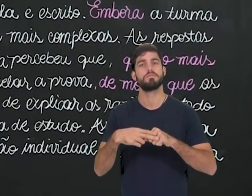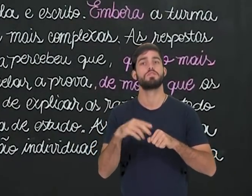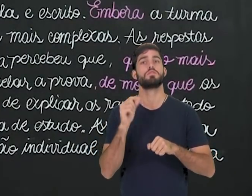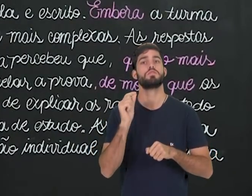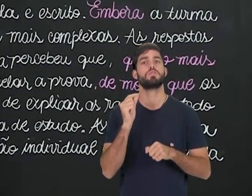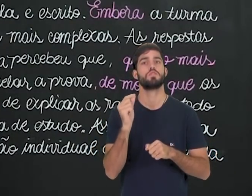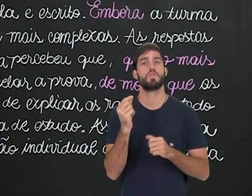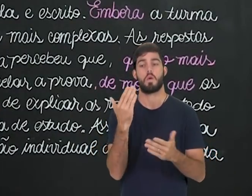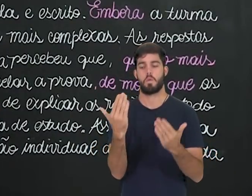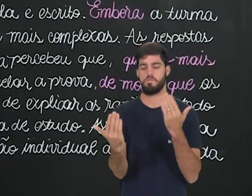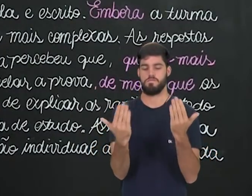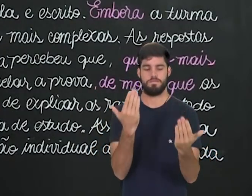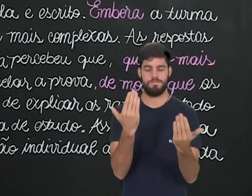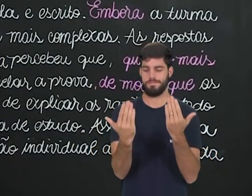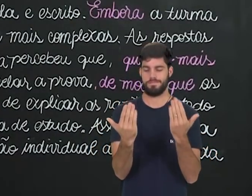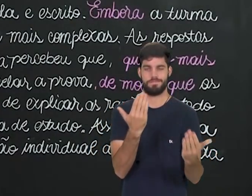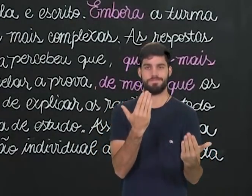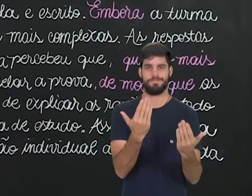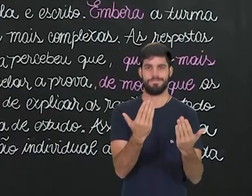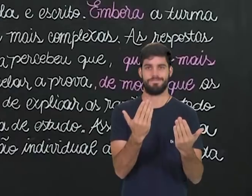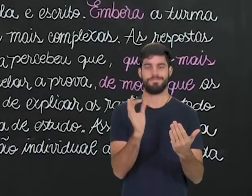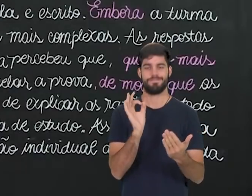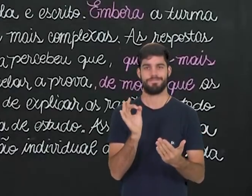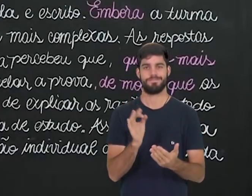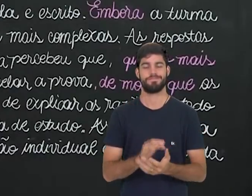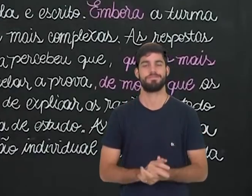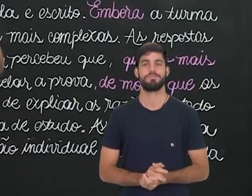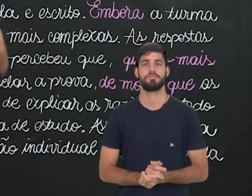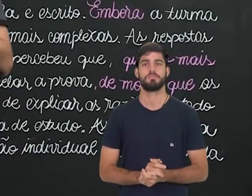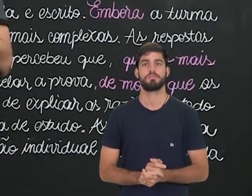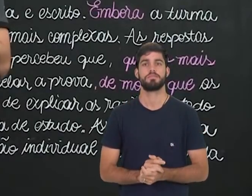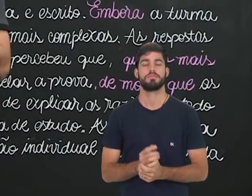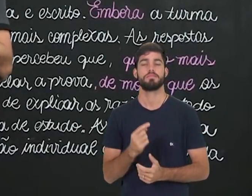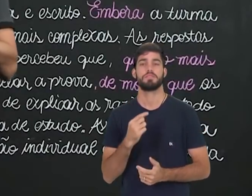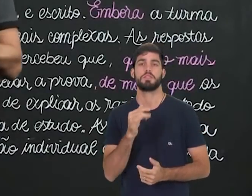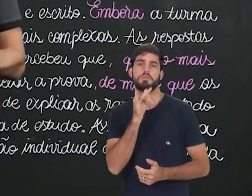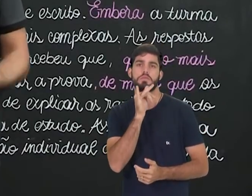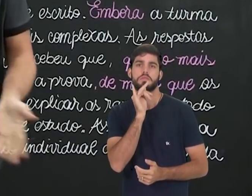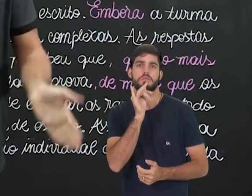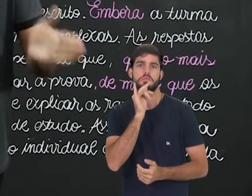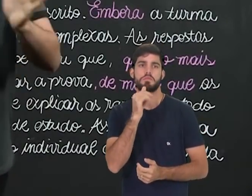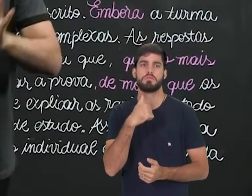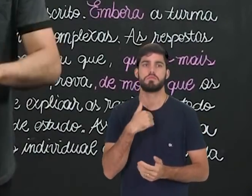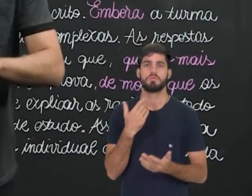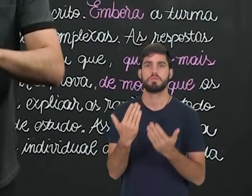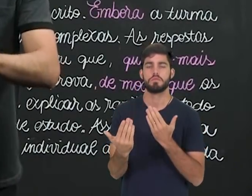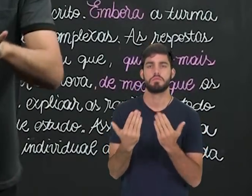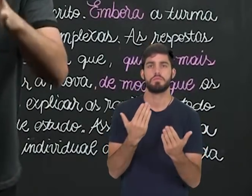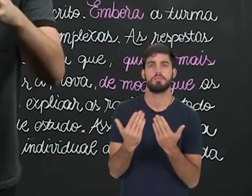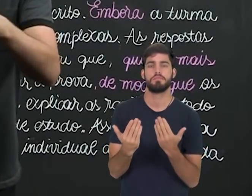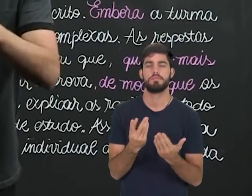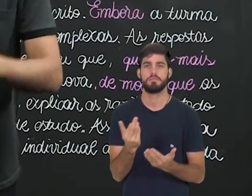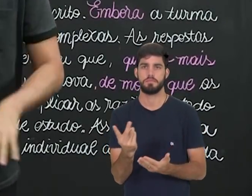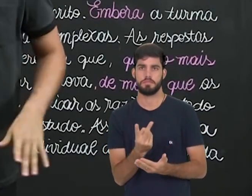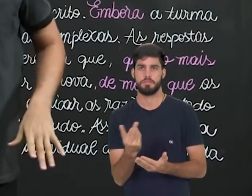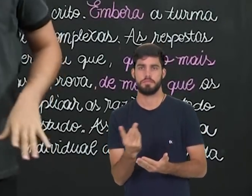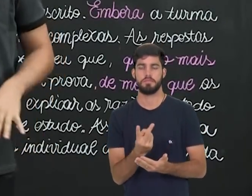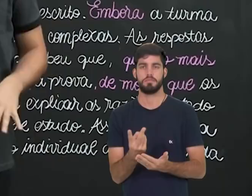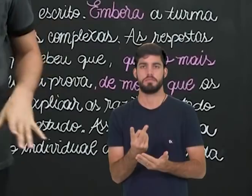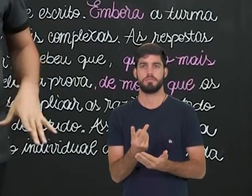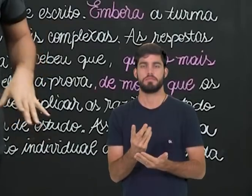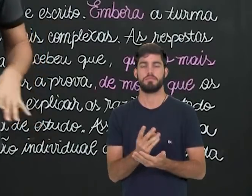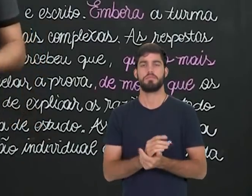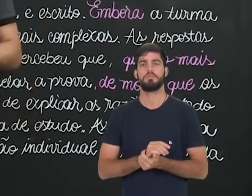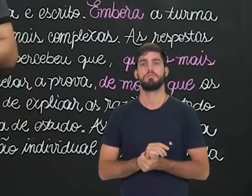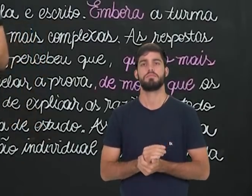valor comparativo, ou seja, quando eu estabeleço uma comparação entre os elementos dentro desse